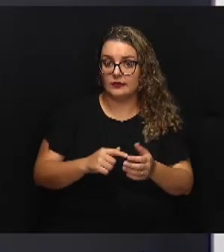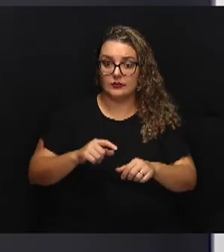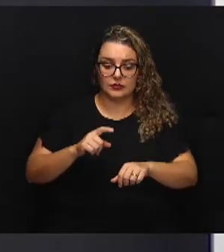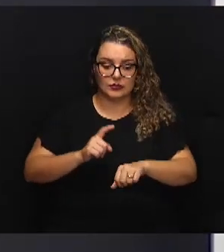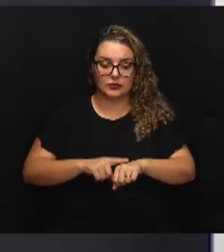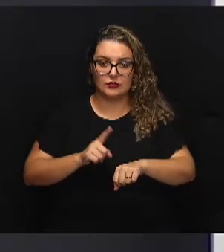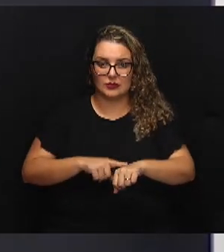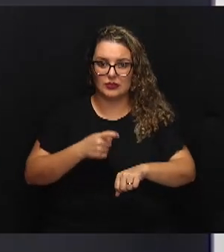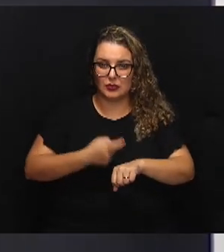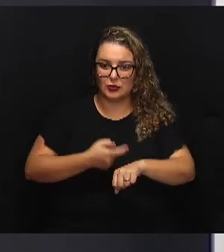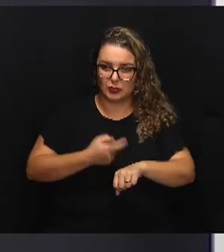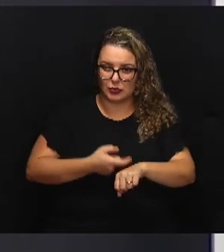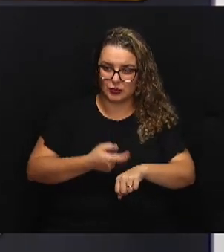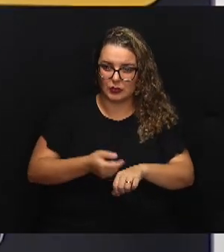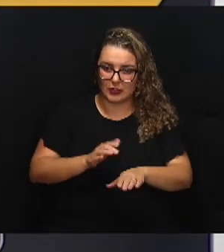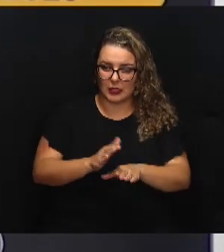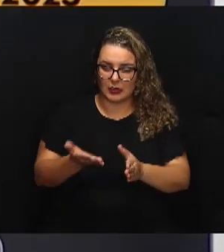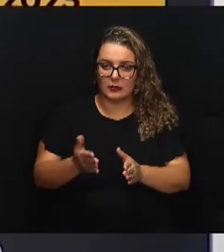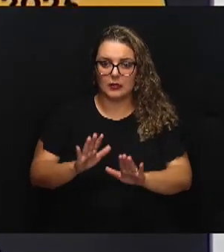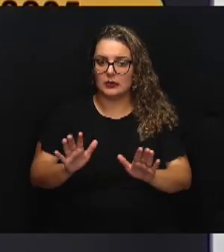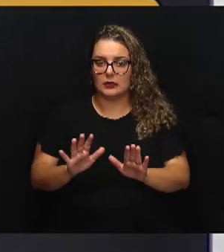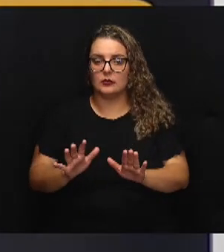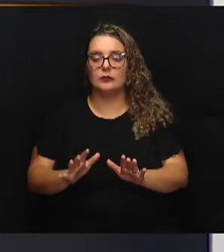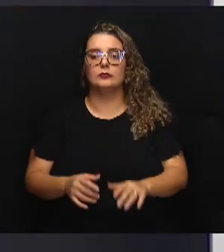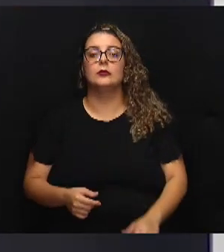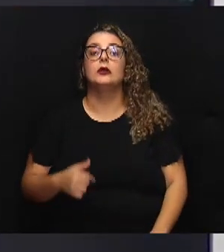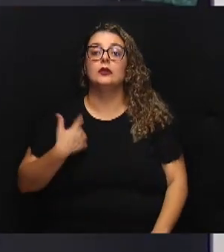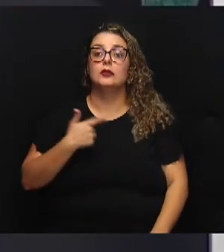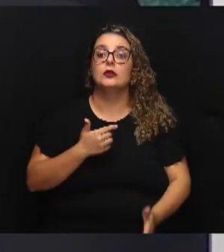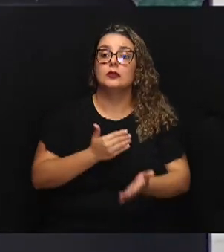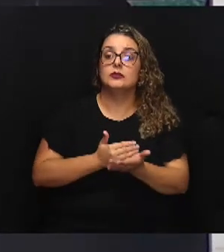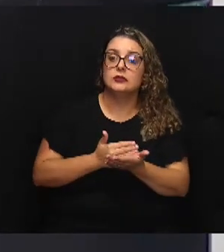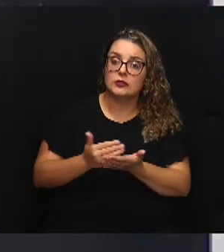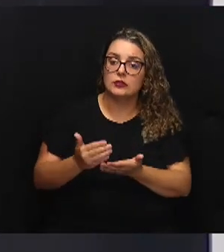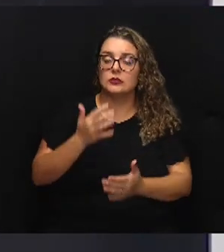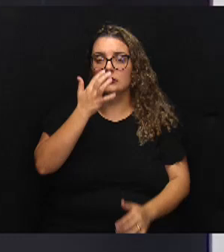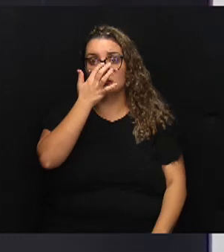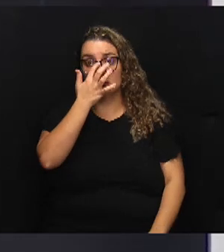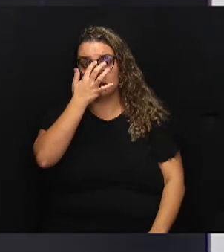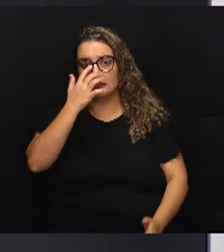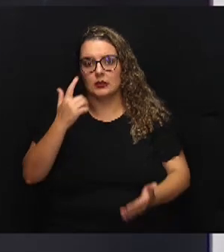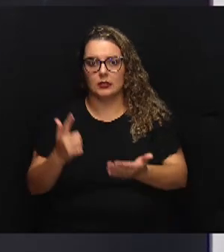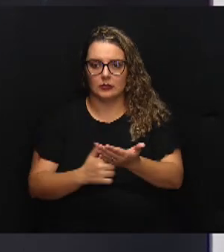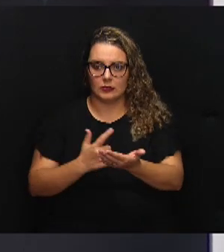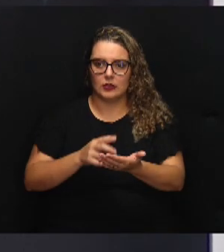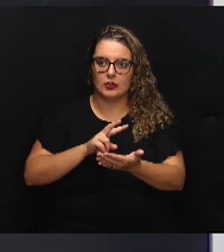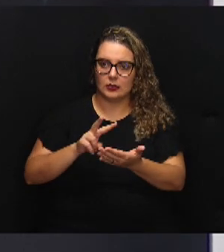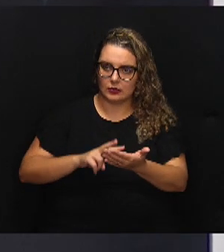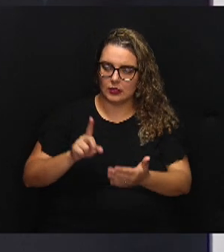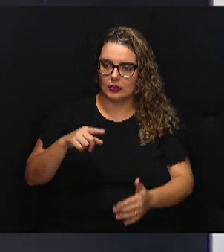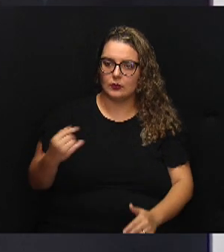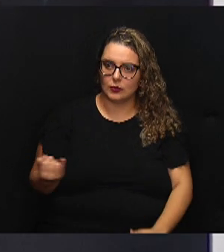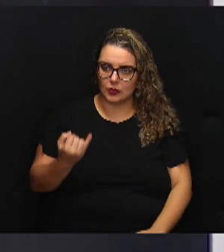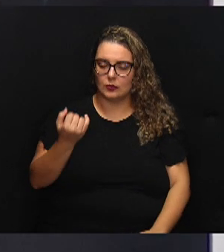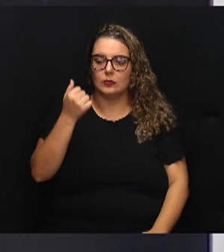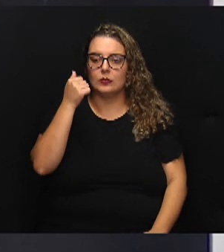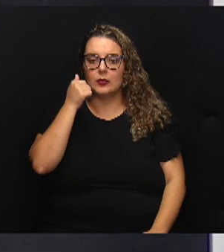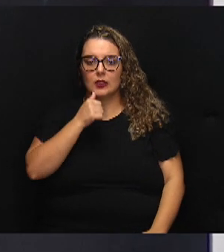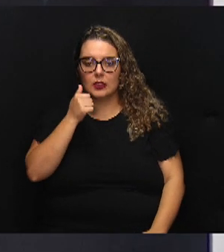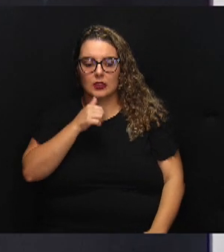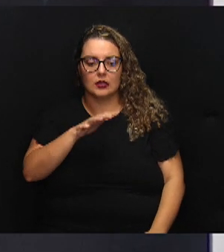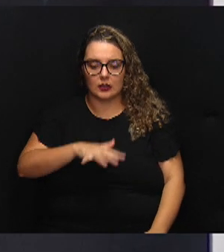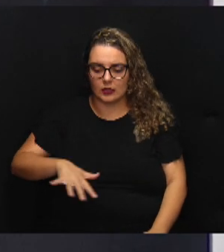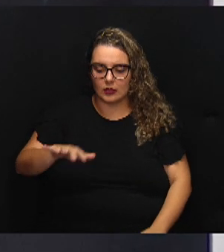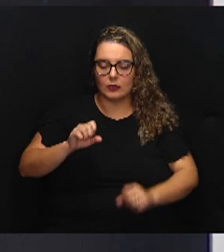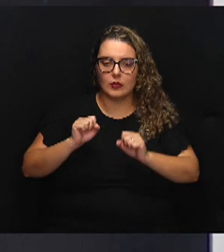esse é um processo de seleção que a gente já faz inicialmente. A literatura ela é importante justamente para que elas possam trabalhar